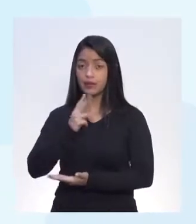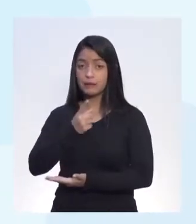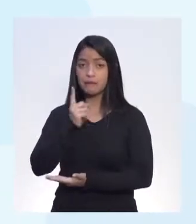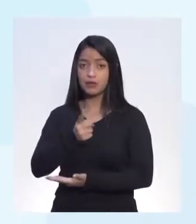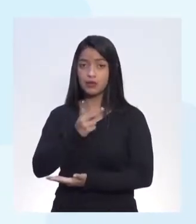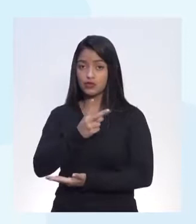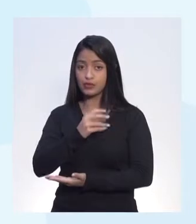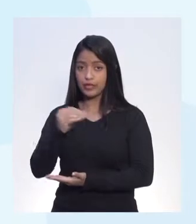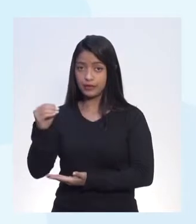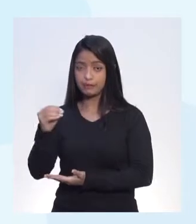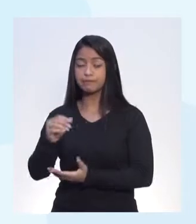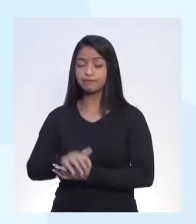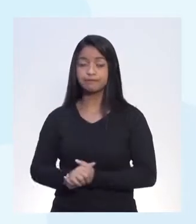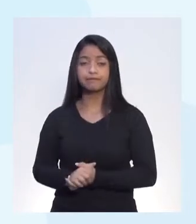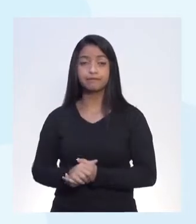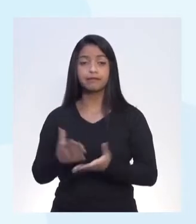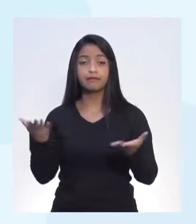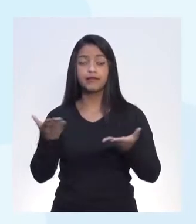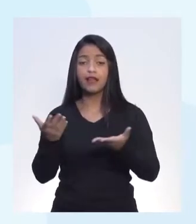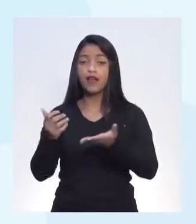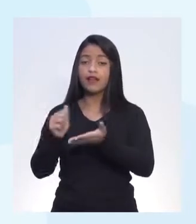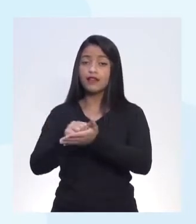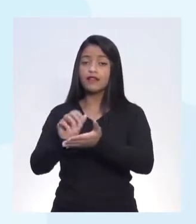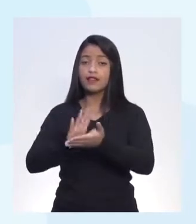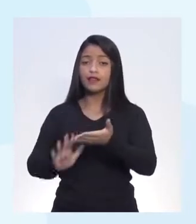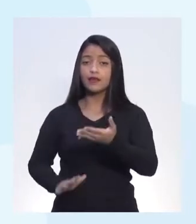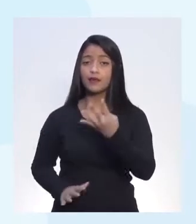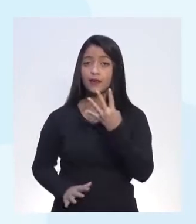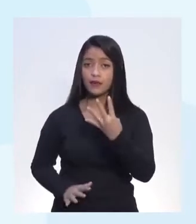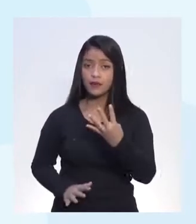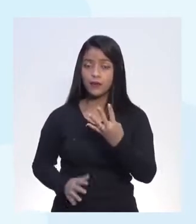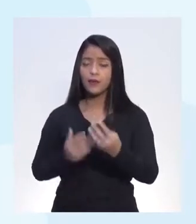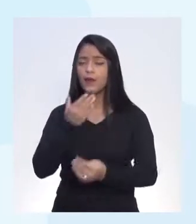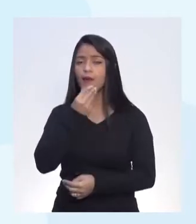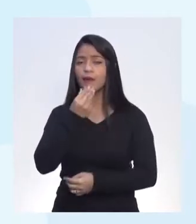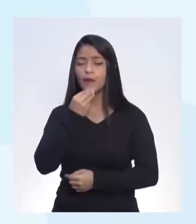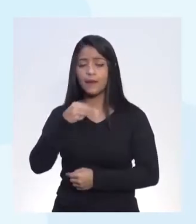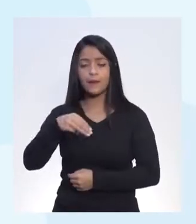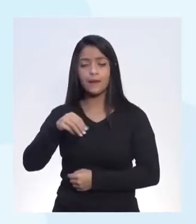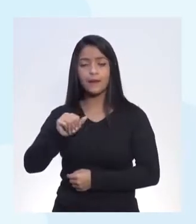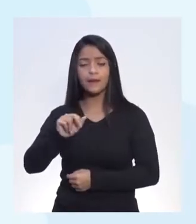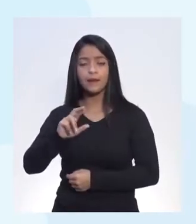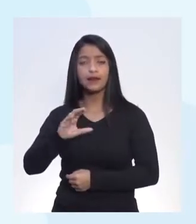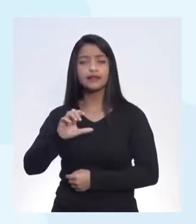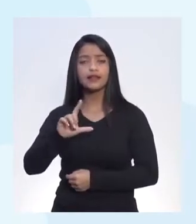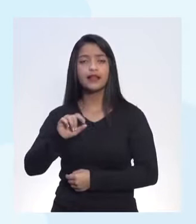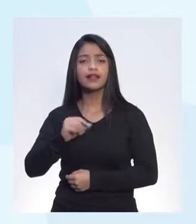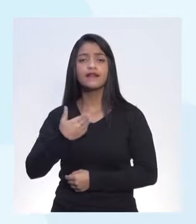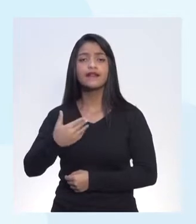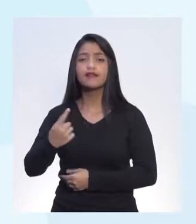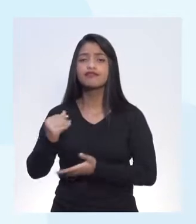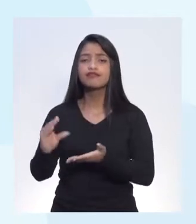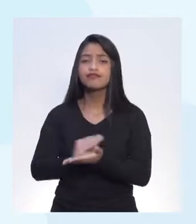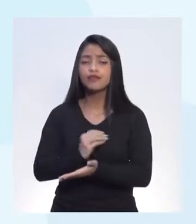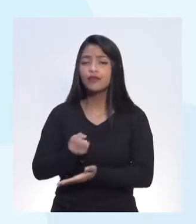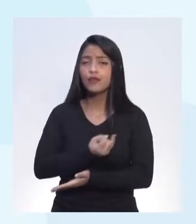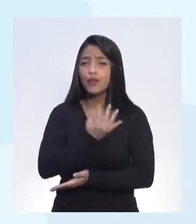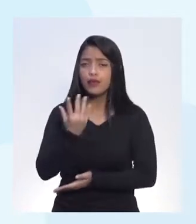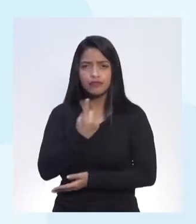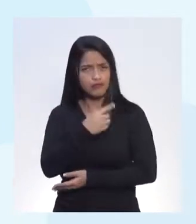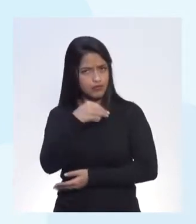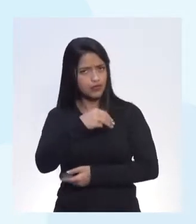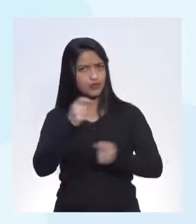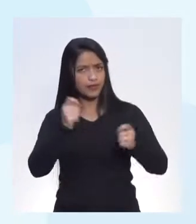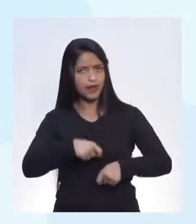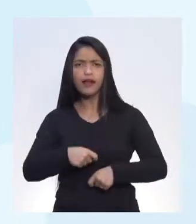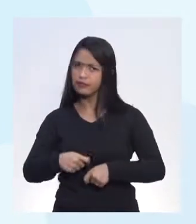pergunta, Jonas, tá? Atividade 4 é quanto receberá o Marcelo? E aí, 1 minutinho tá de bom tamanho, né? Opa, já como até